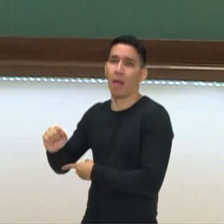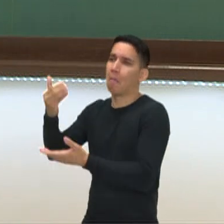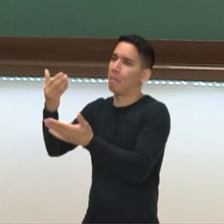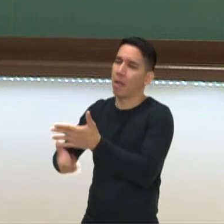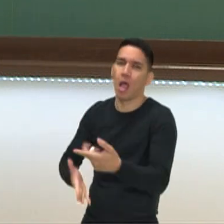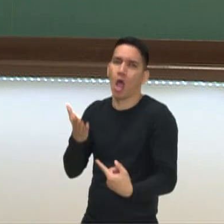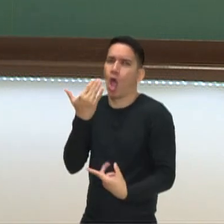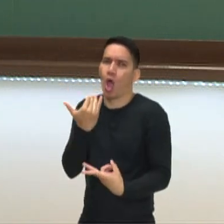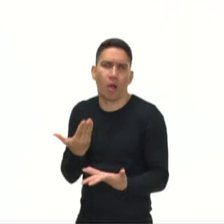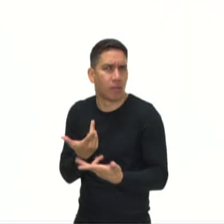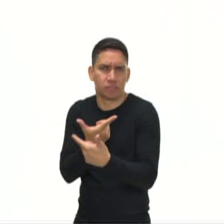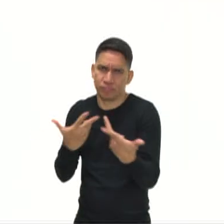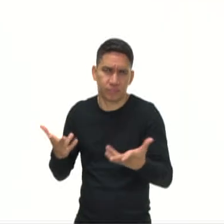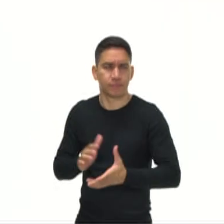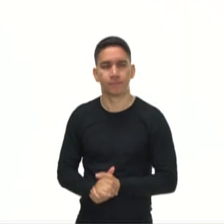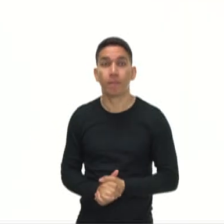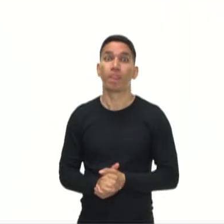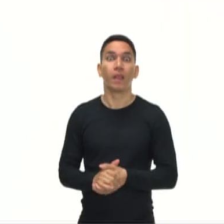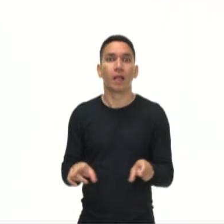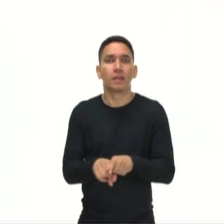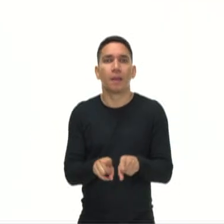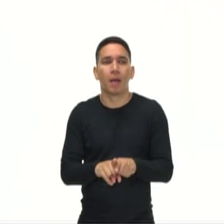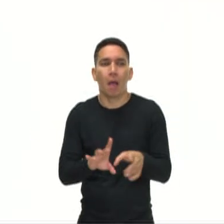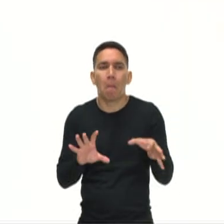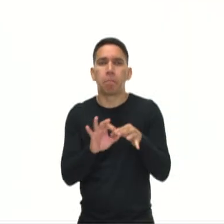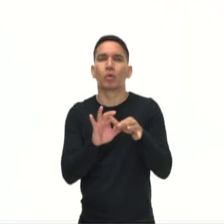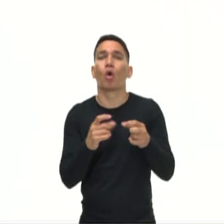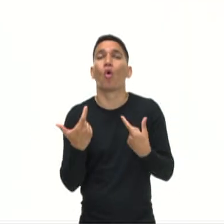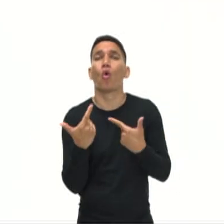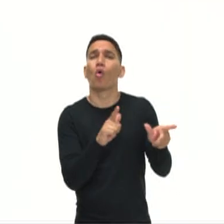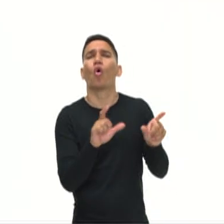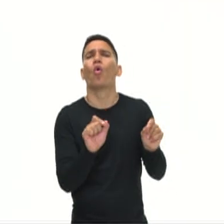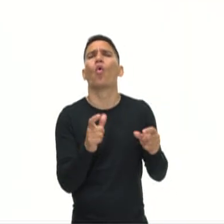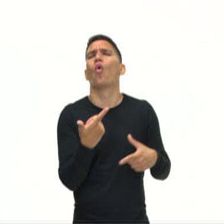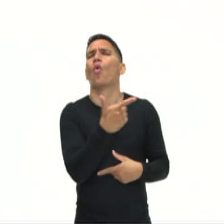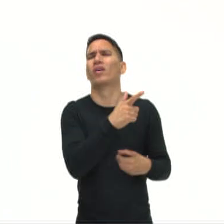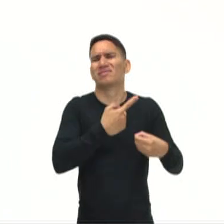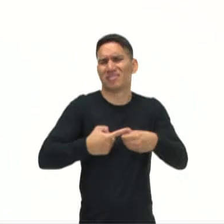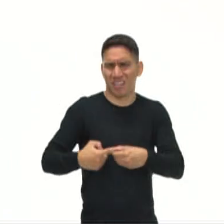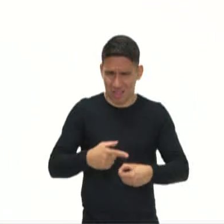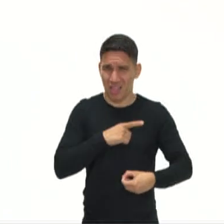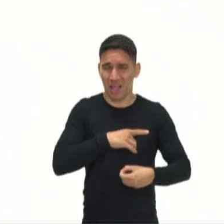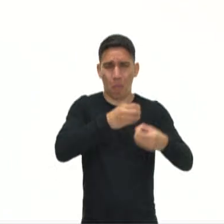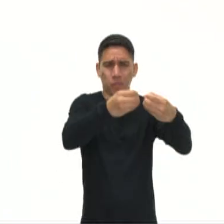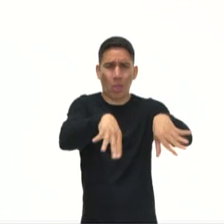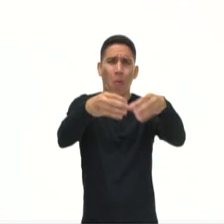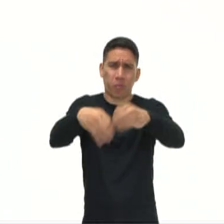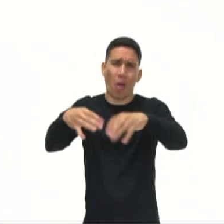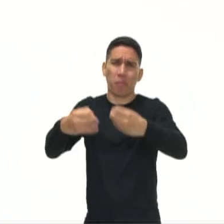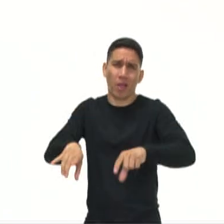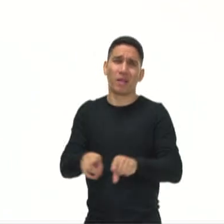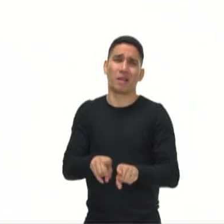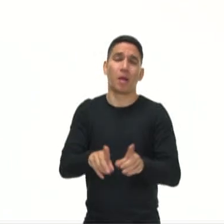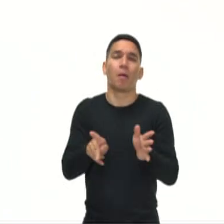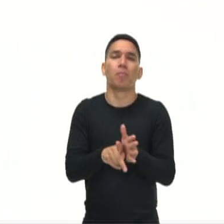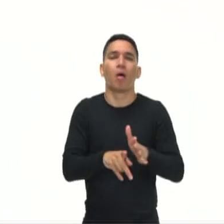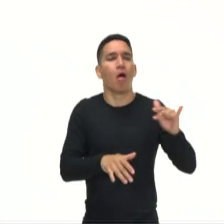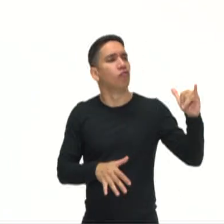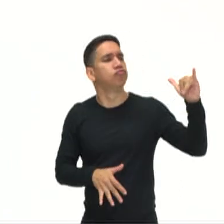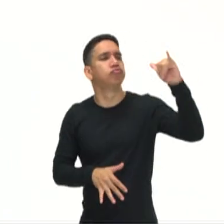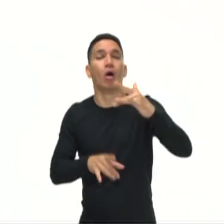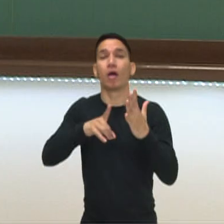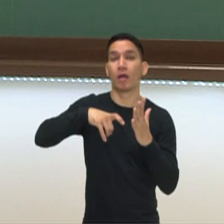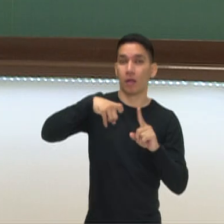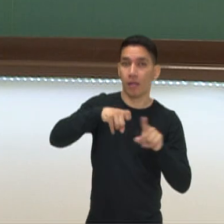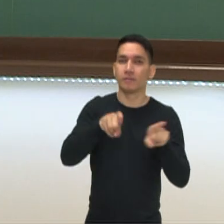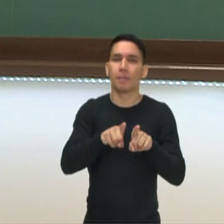comida. Ou os bombardeios aliados também, a cidade de Dresden, que foi totalmente destruída pela aeronáutica inglesa